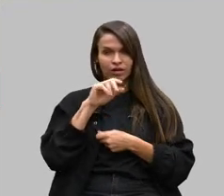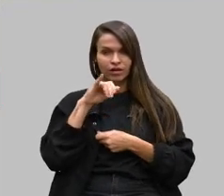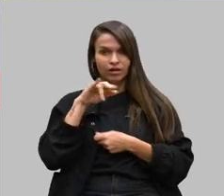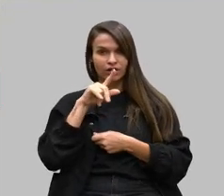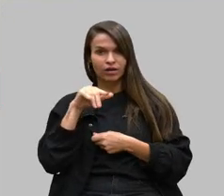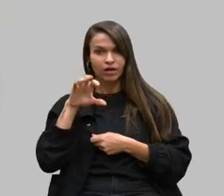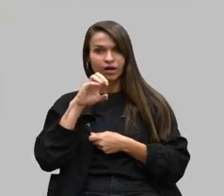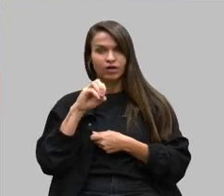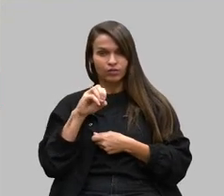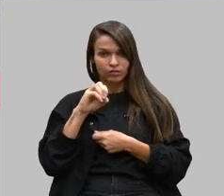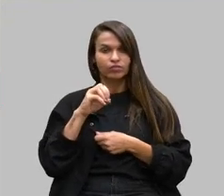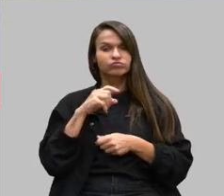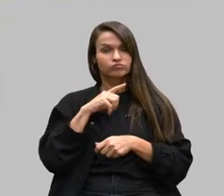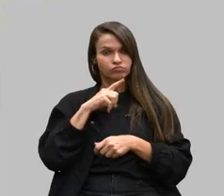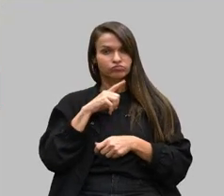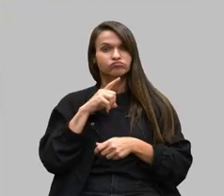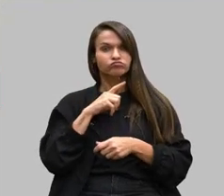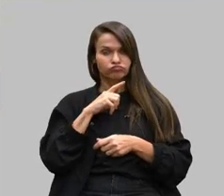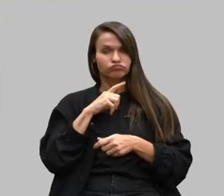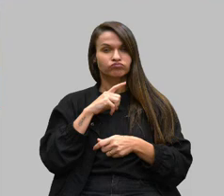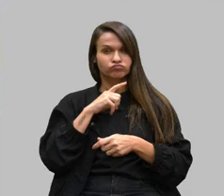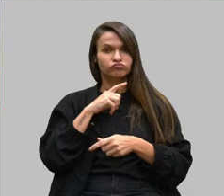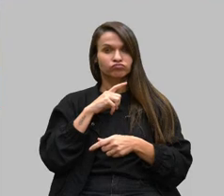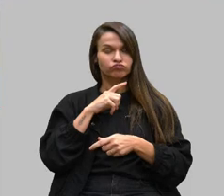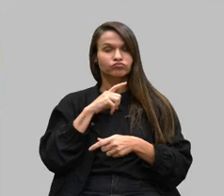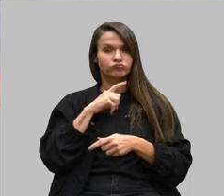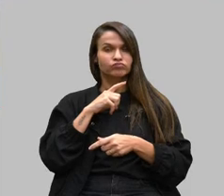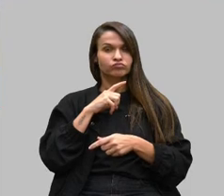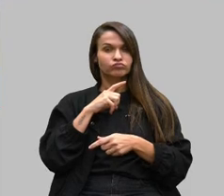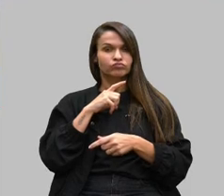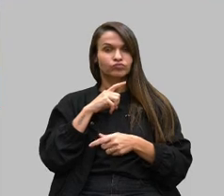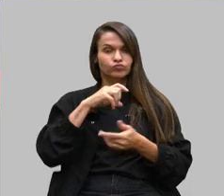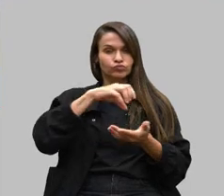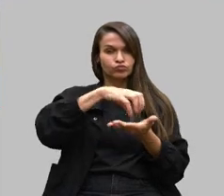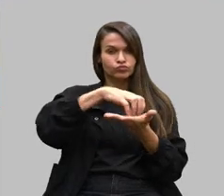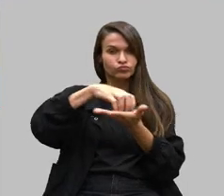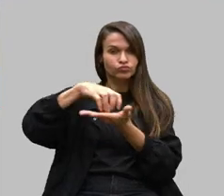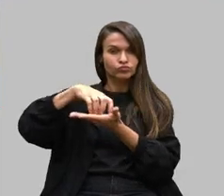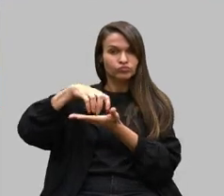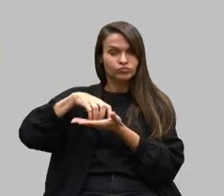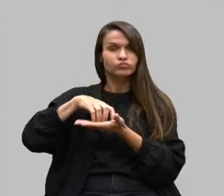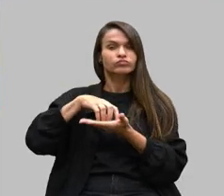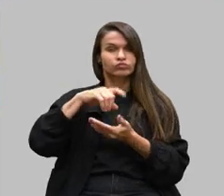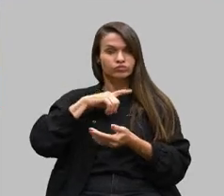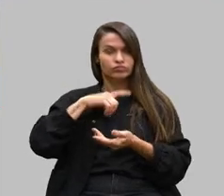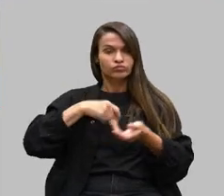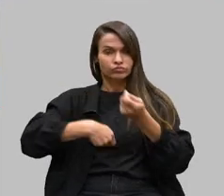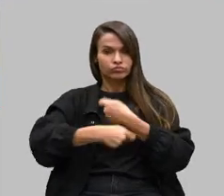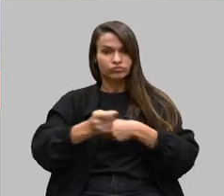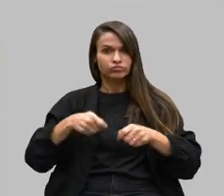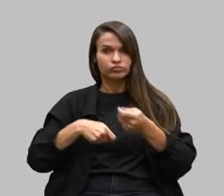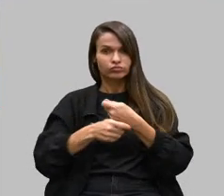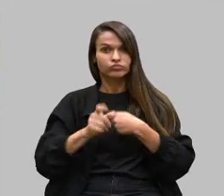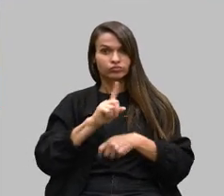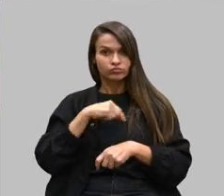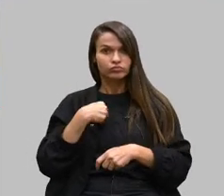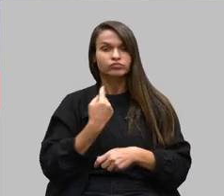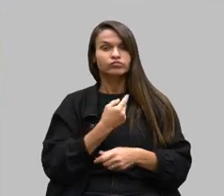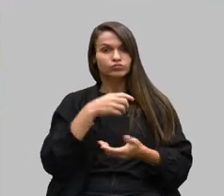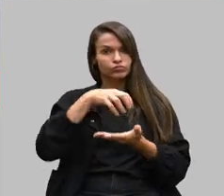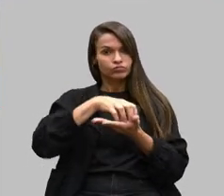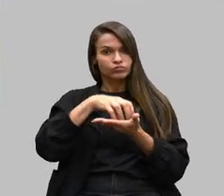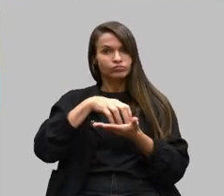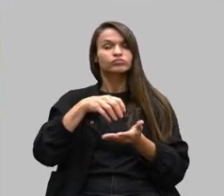rodada de leilões o setor de aeroportos também tem as suas rodadas e nós no setor de ferrovias também podemos